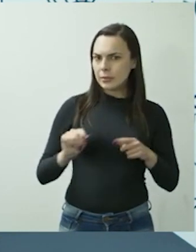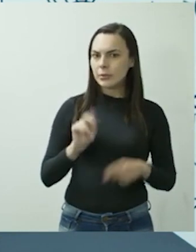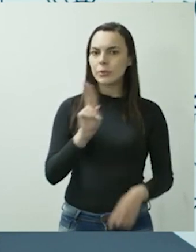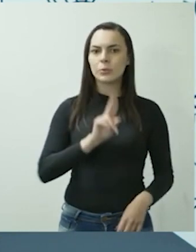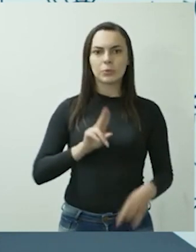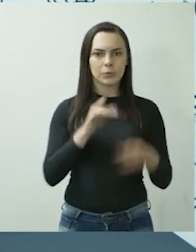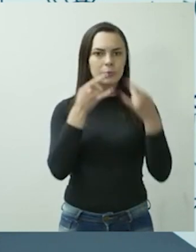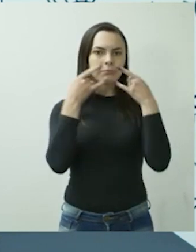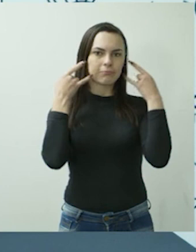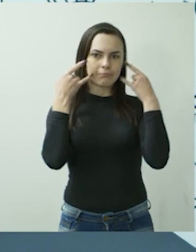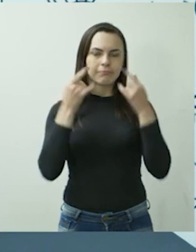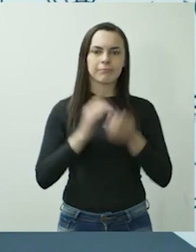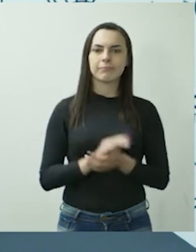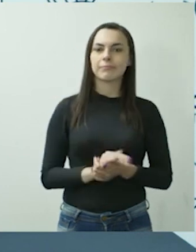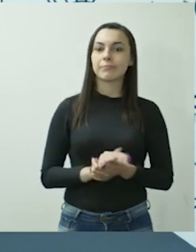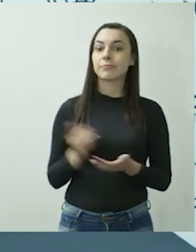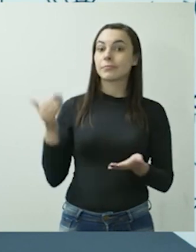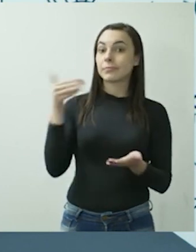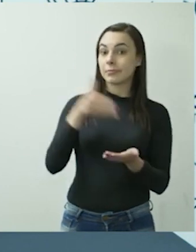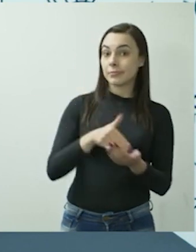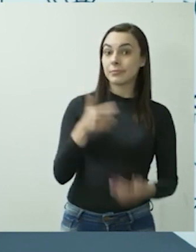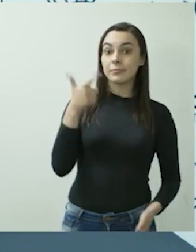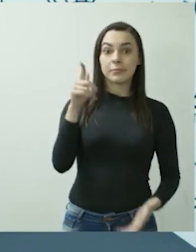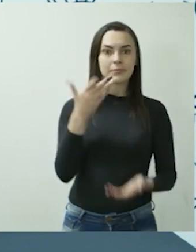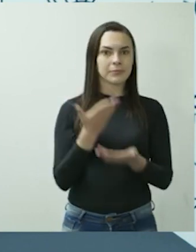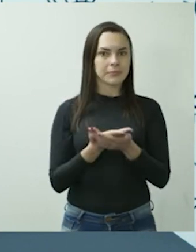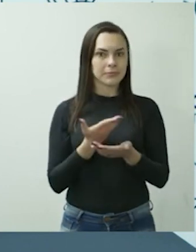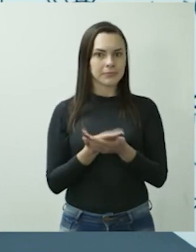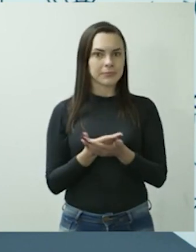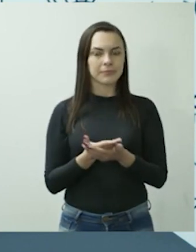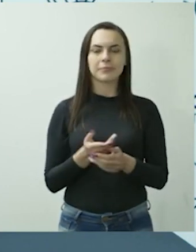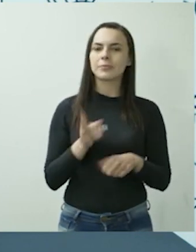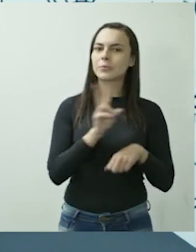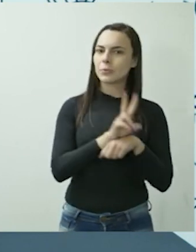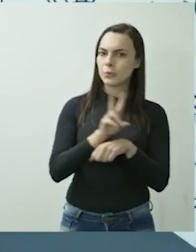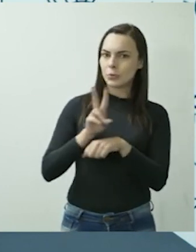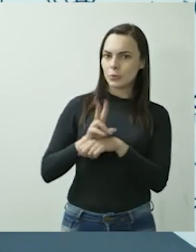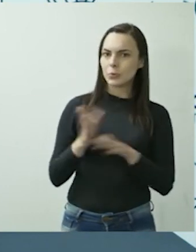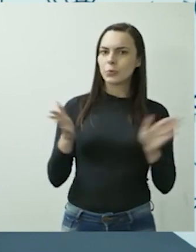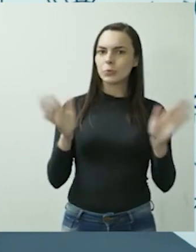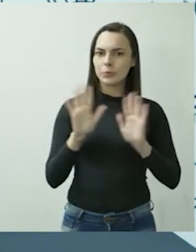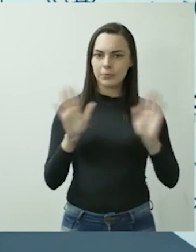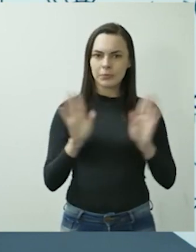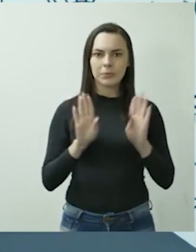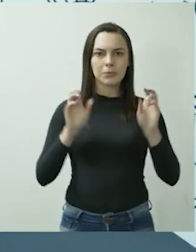máscara. Até a próxima aula, crianças. Fiquem bem, se